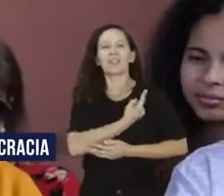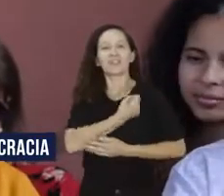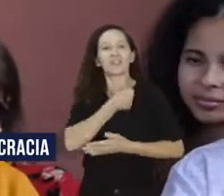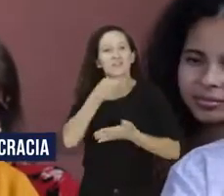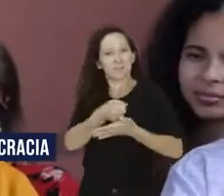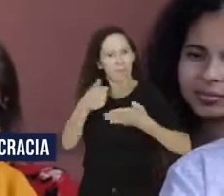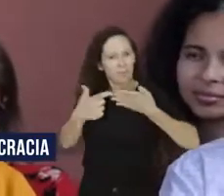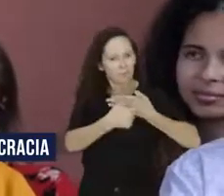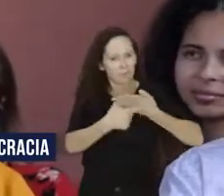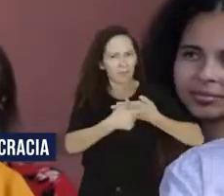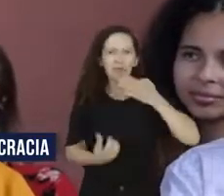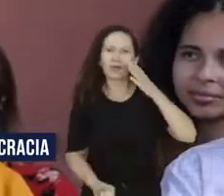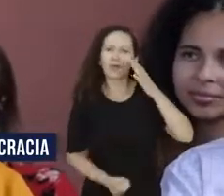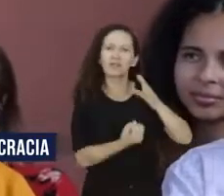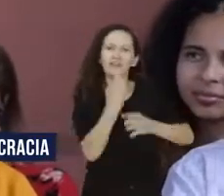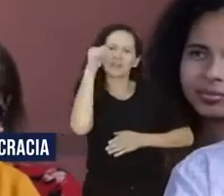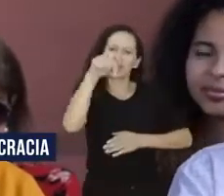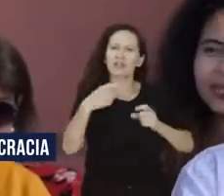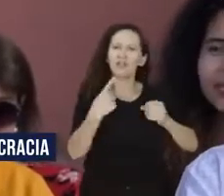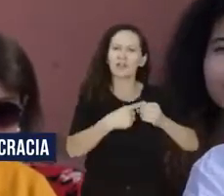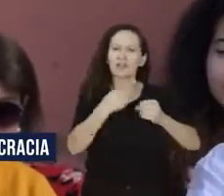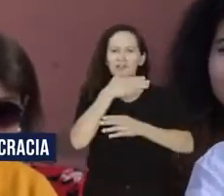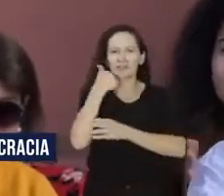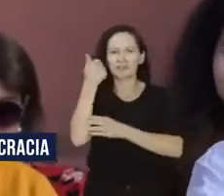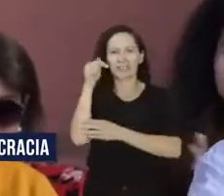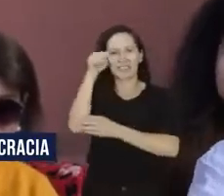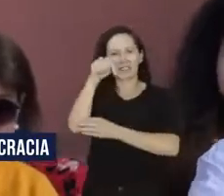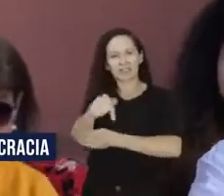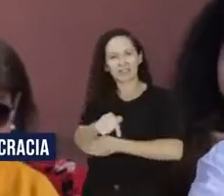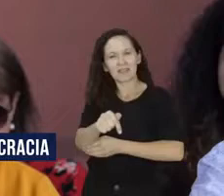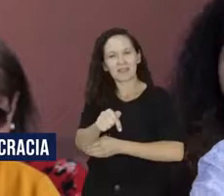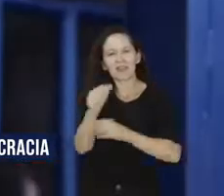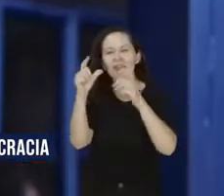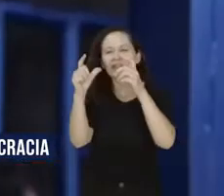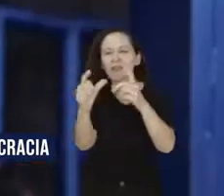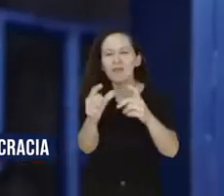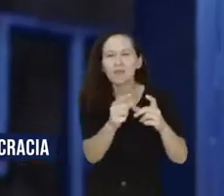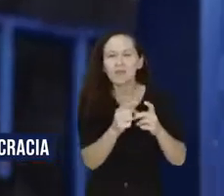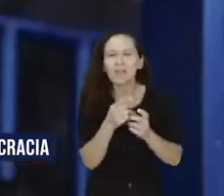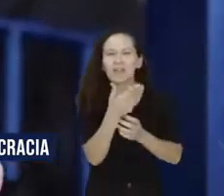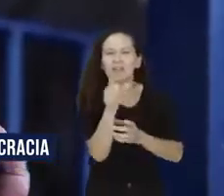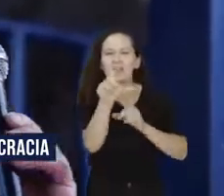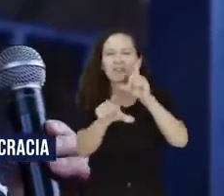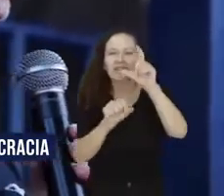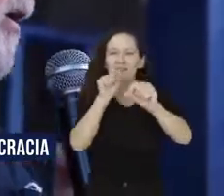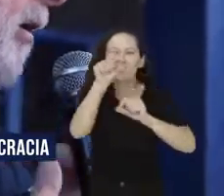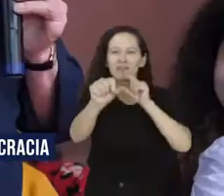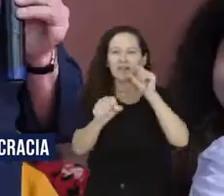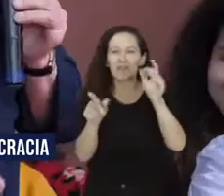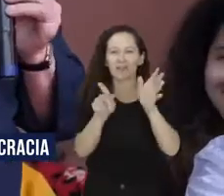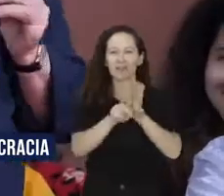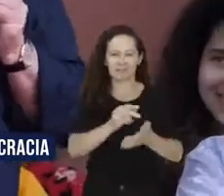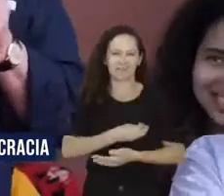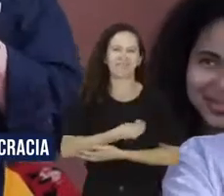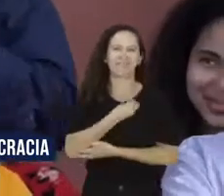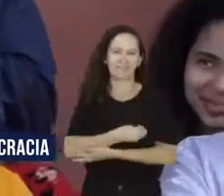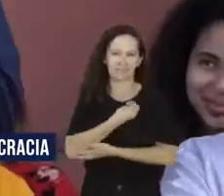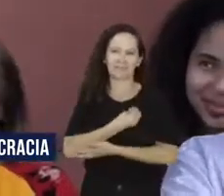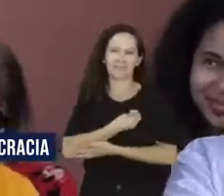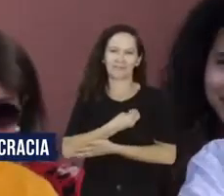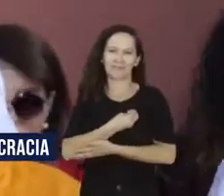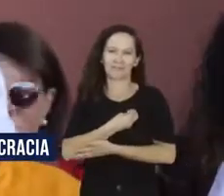isso aqui melhorar, porque aqui é o cantinho que vocês escolheram para crescer